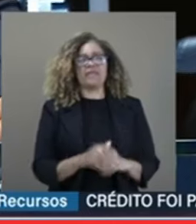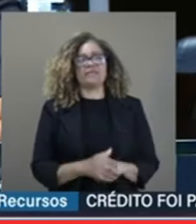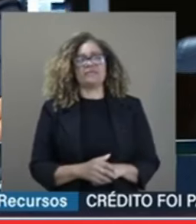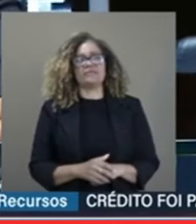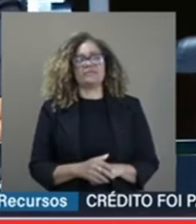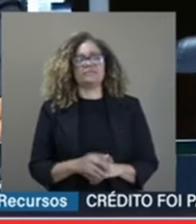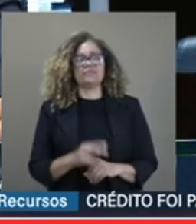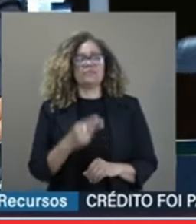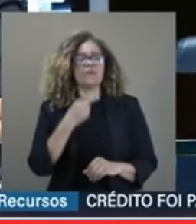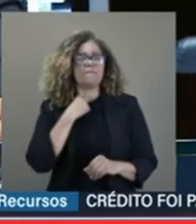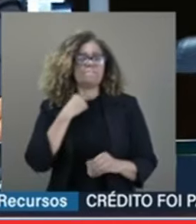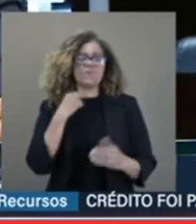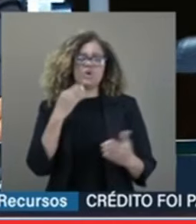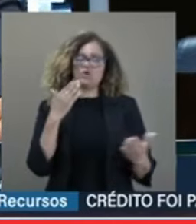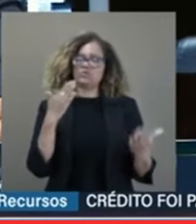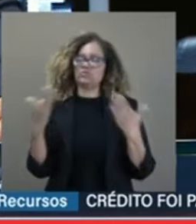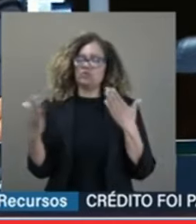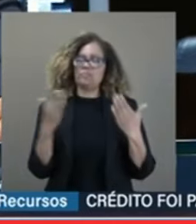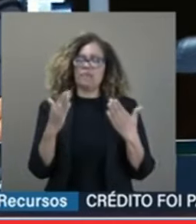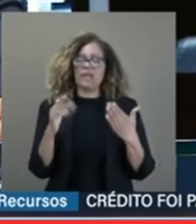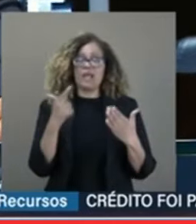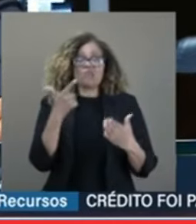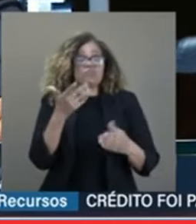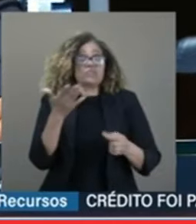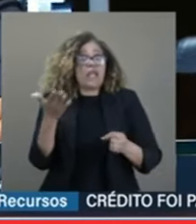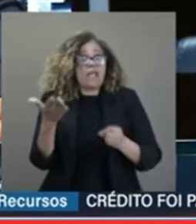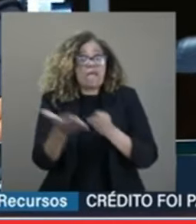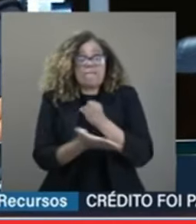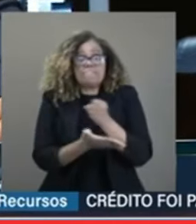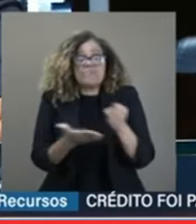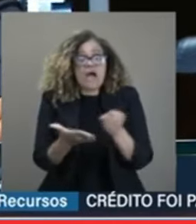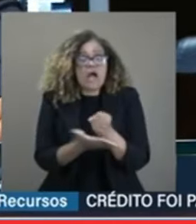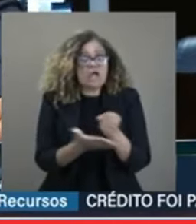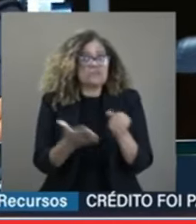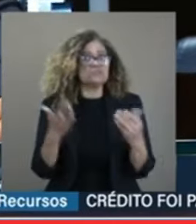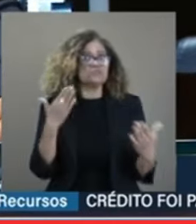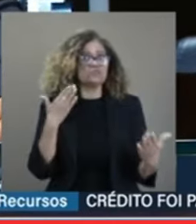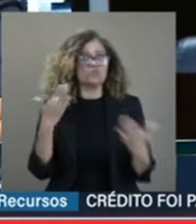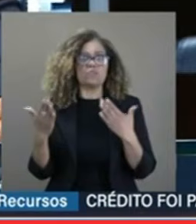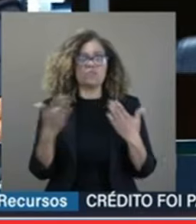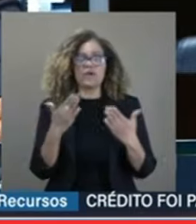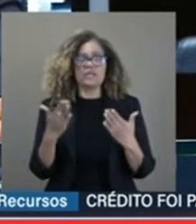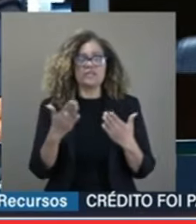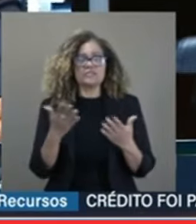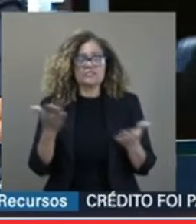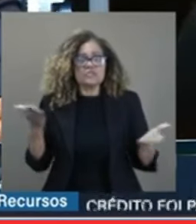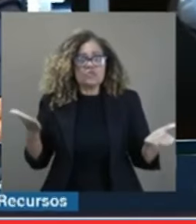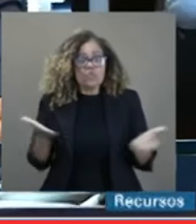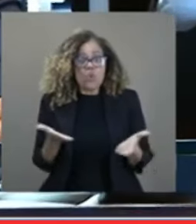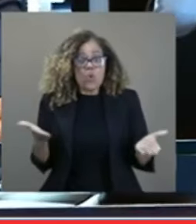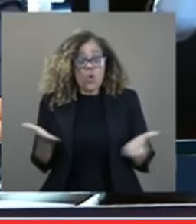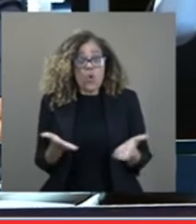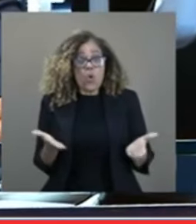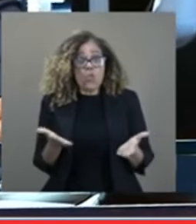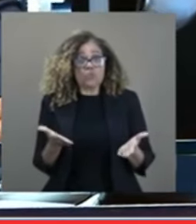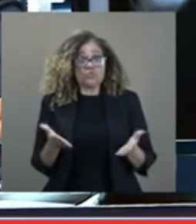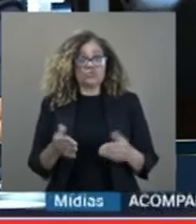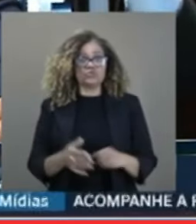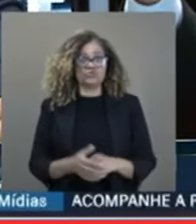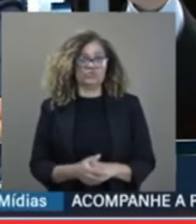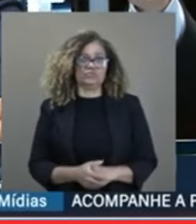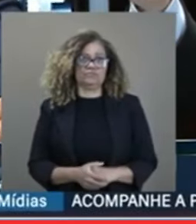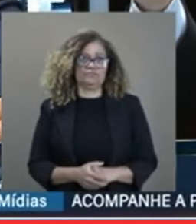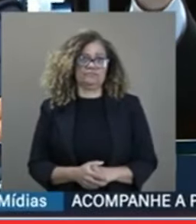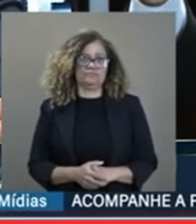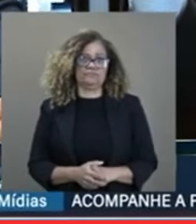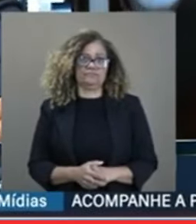posicionar. Isso não significa que ele não tem sendo, que ele não está sendo aconselhado a isso. Não pedir uma desculpas pela fala em